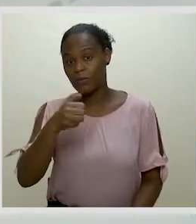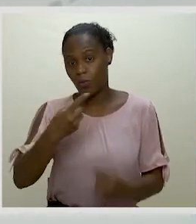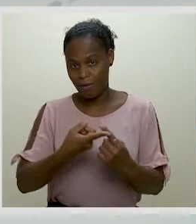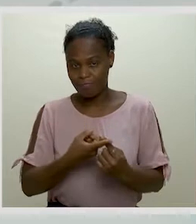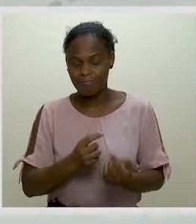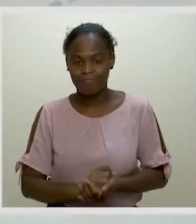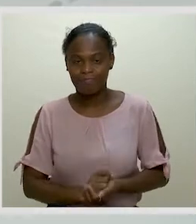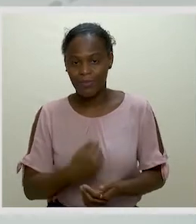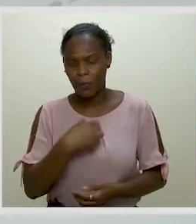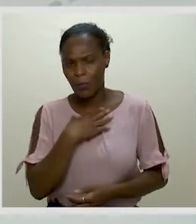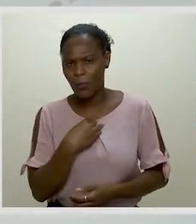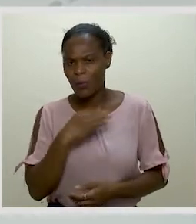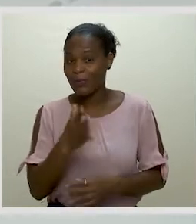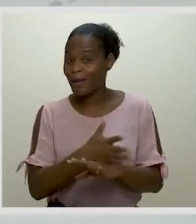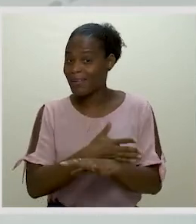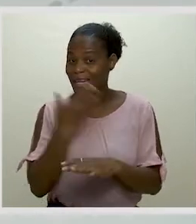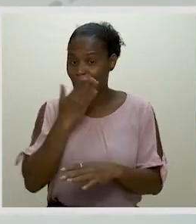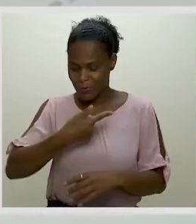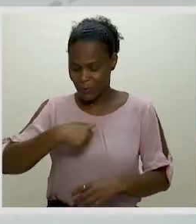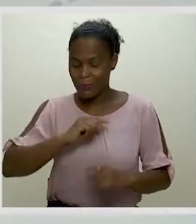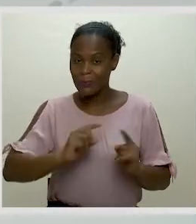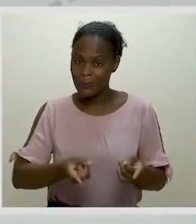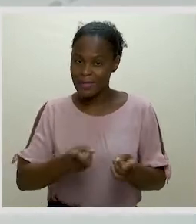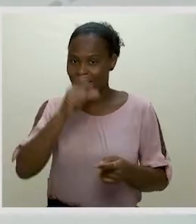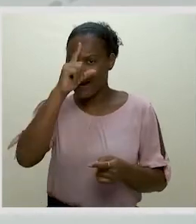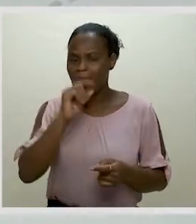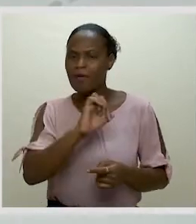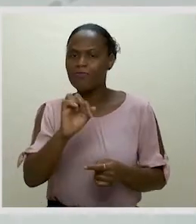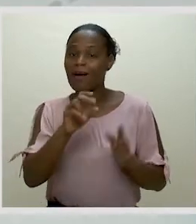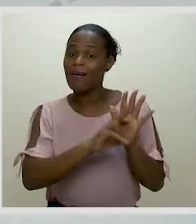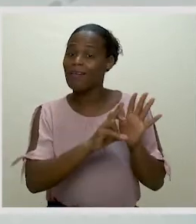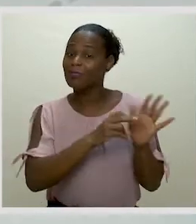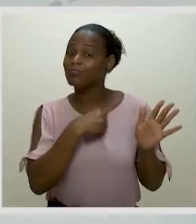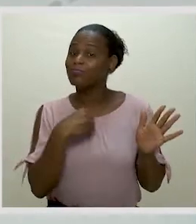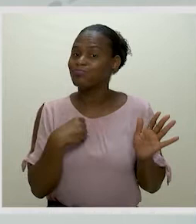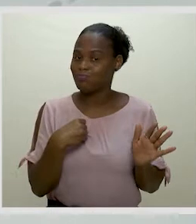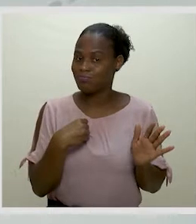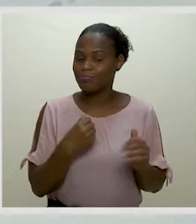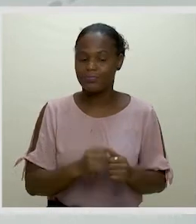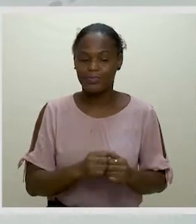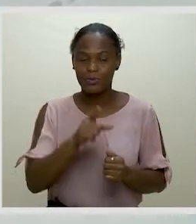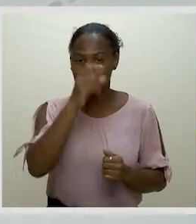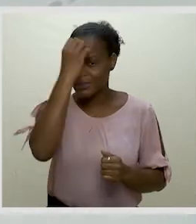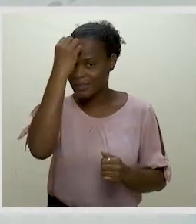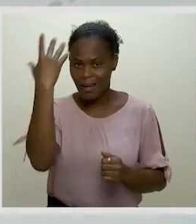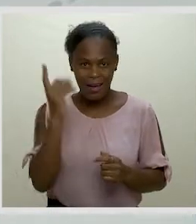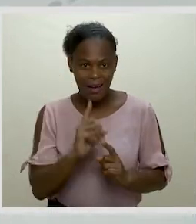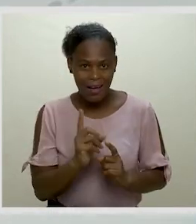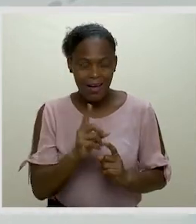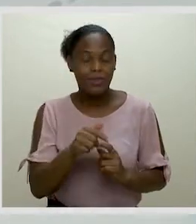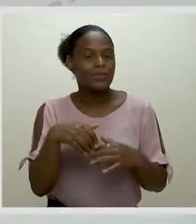escolaridade. Gostaria, antes de começarmos a nossa aula, de vos relembrar as regras sanitárias. Não se